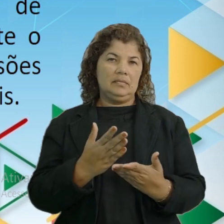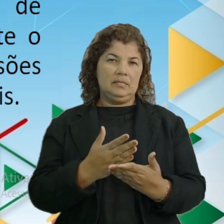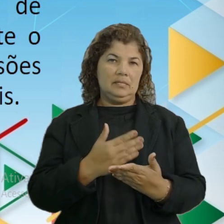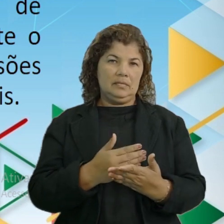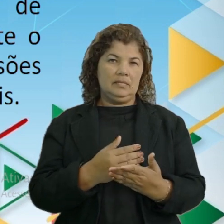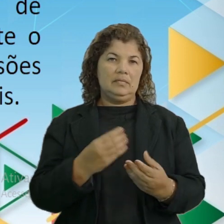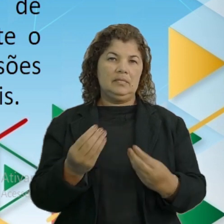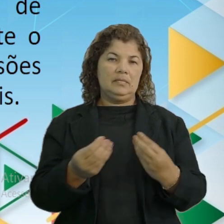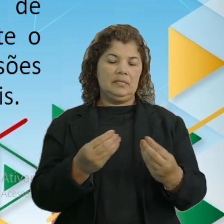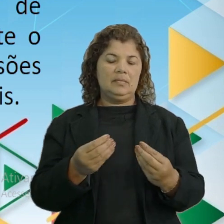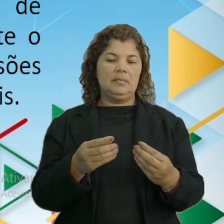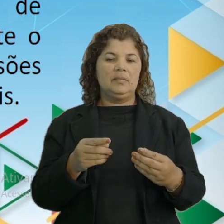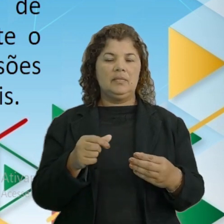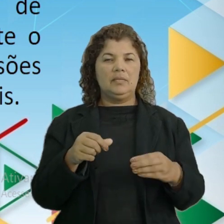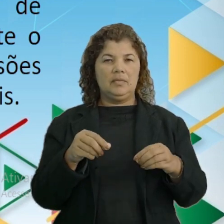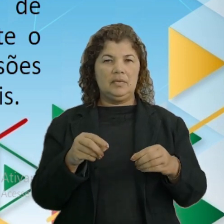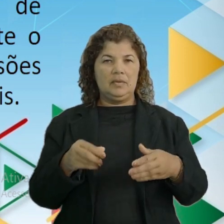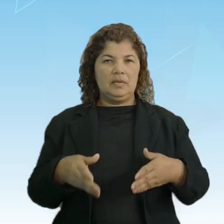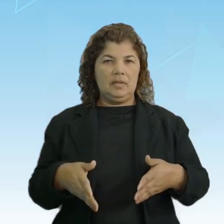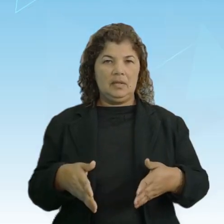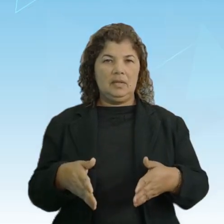uma faixa de terra